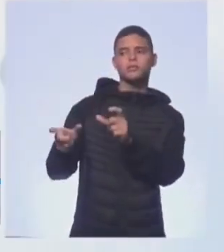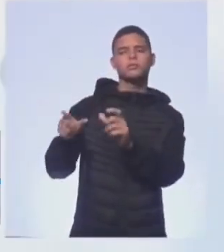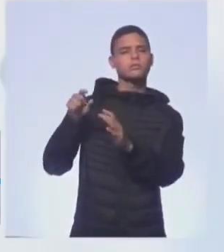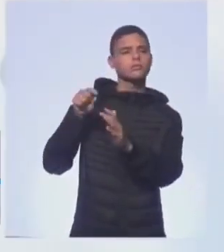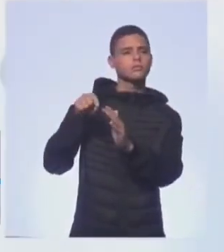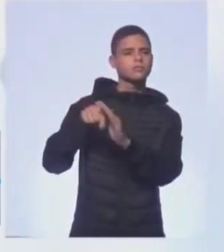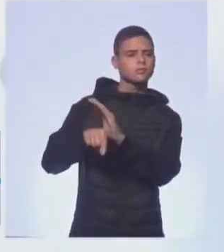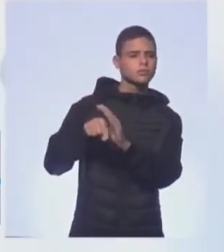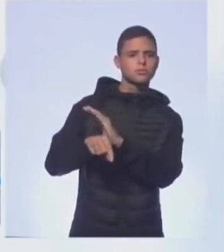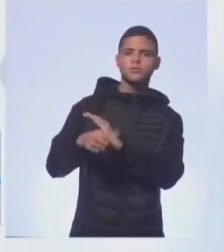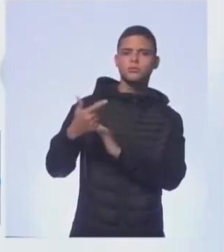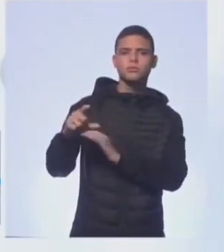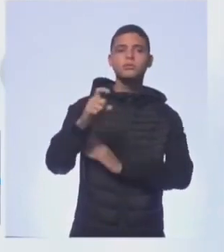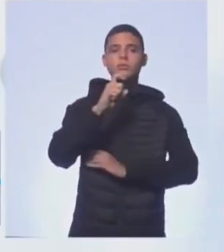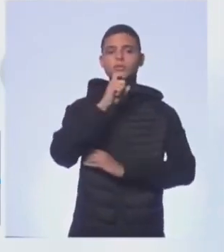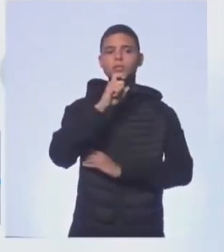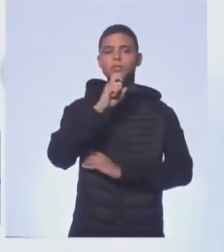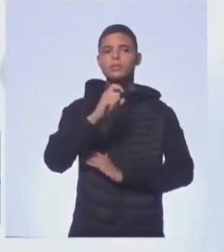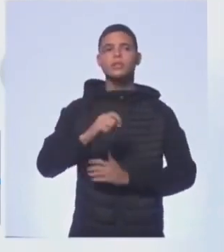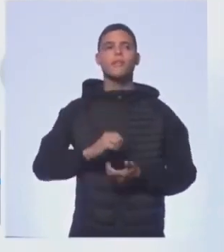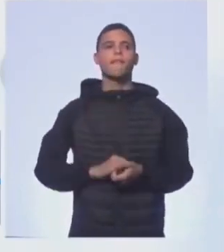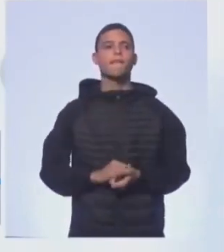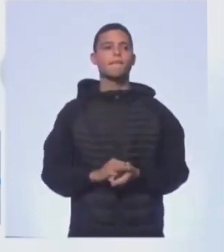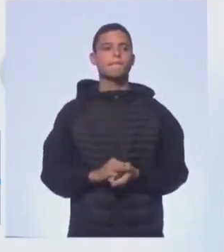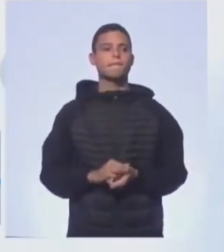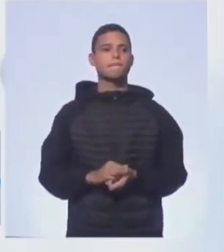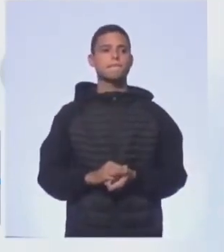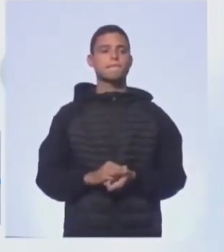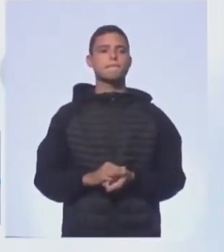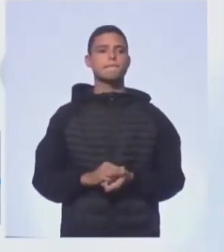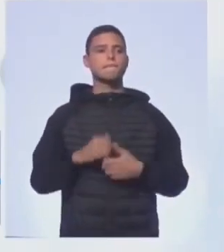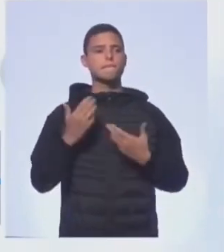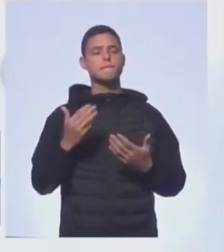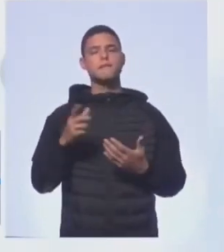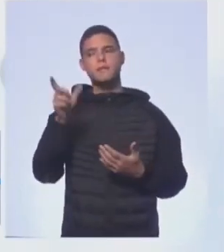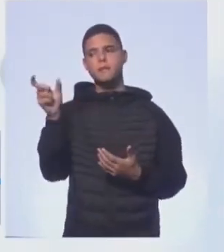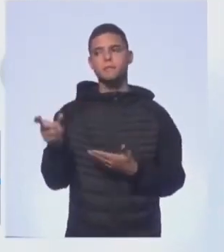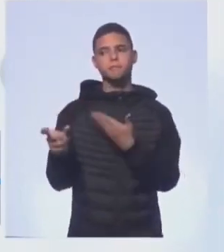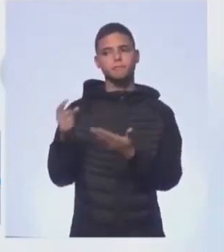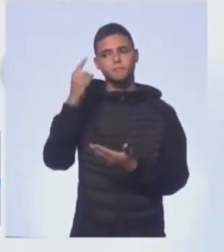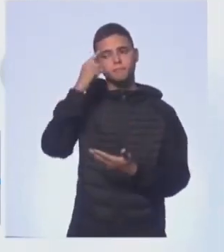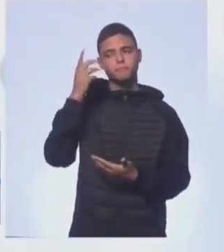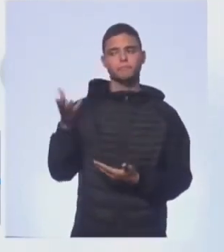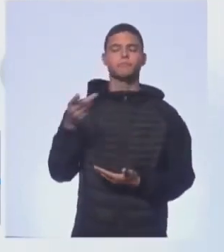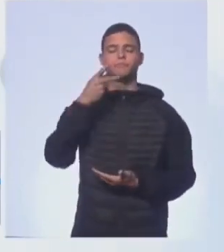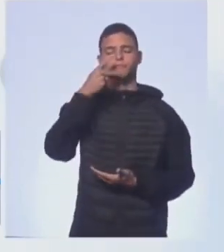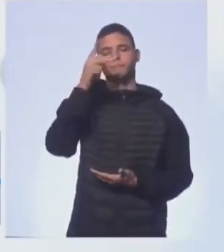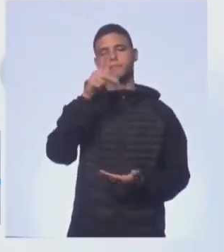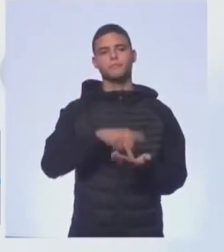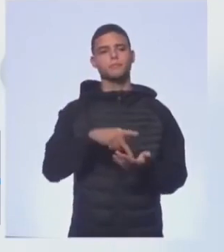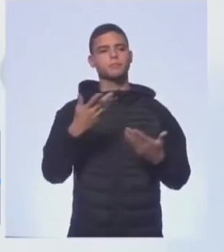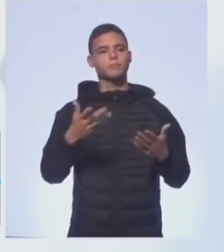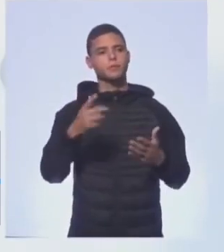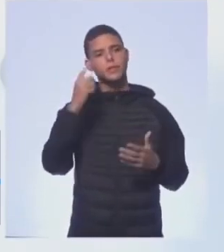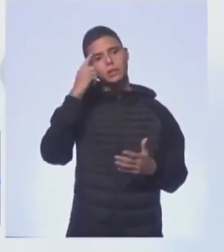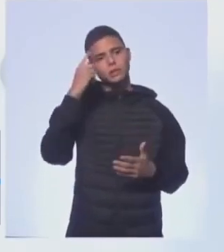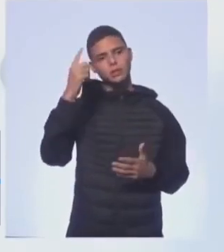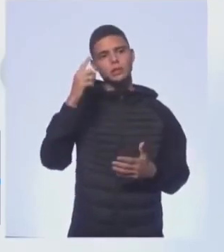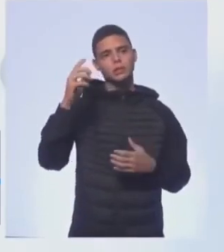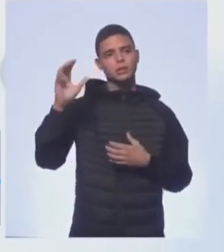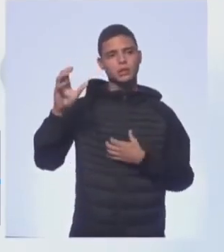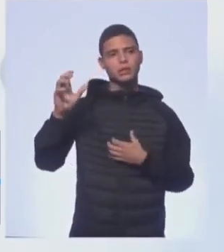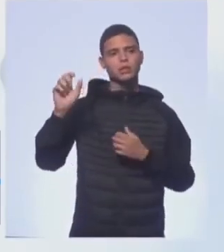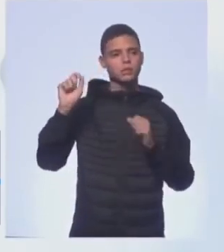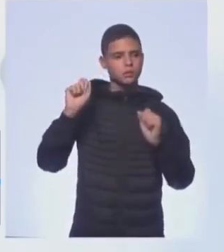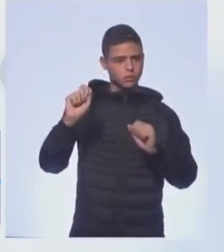vizinho, que nem tá por dentro dos assuntos, mas que acha que aquela pessoa tem autoridade para falar. Então, pensa nisso. Às vezes você pode falar assim, mas a ciência também é